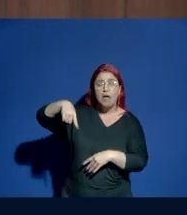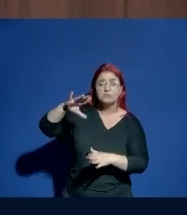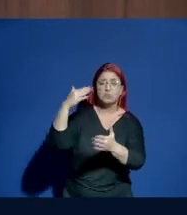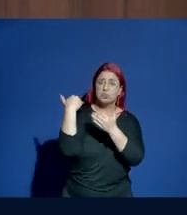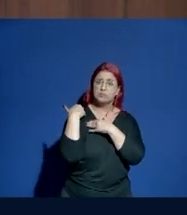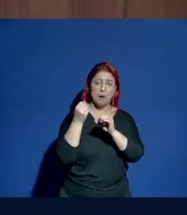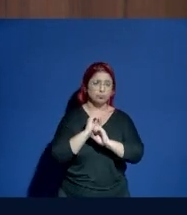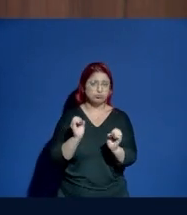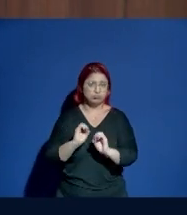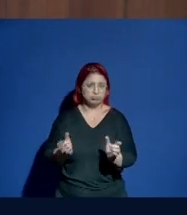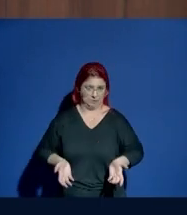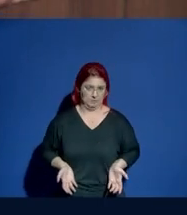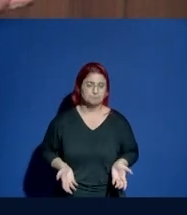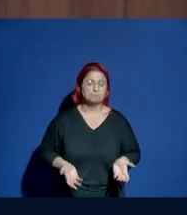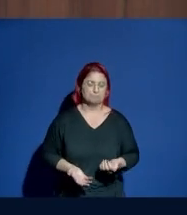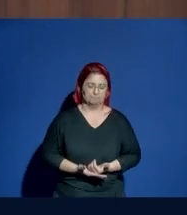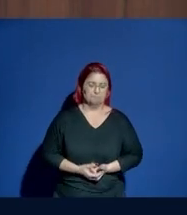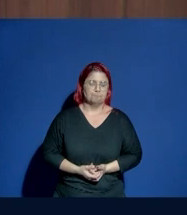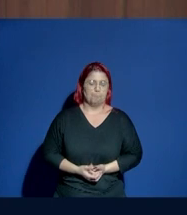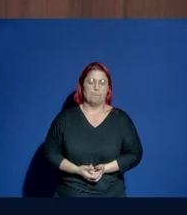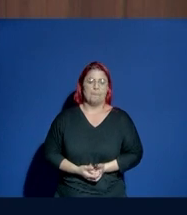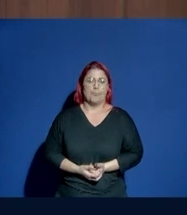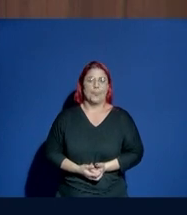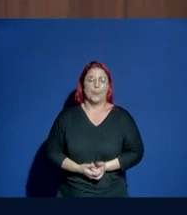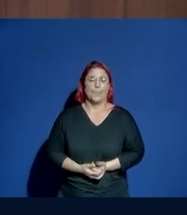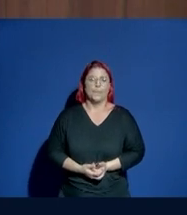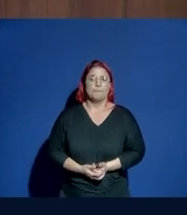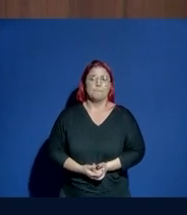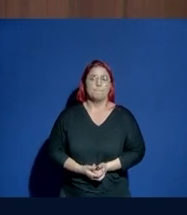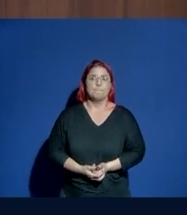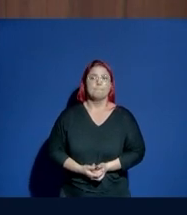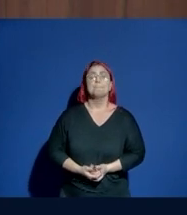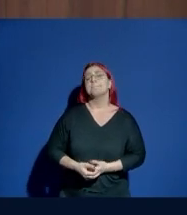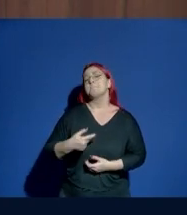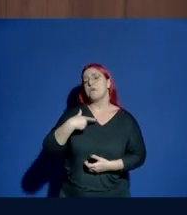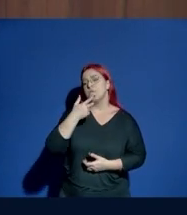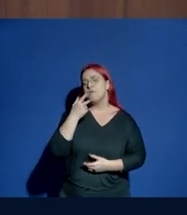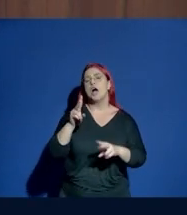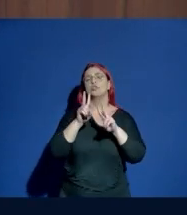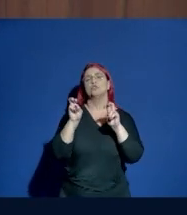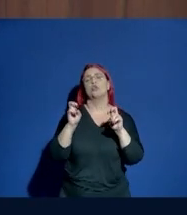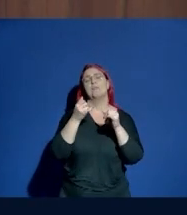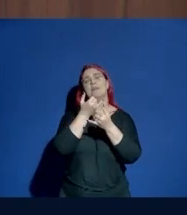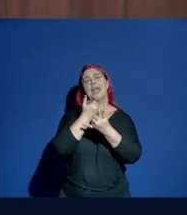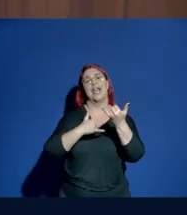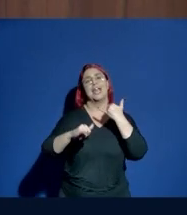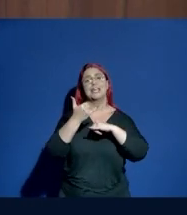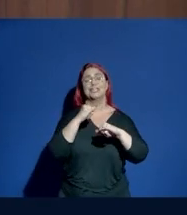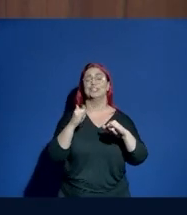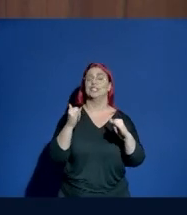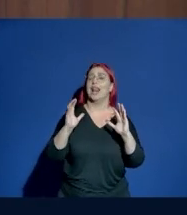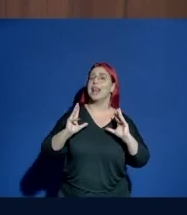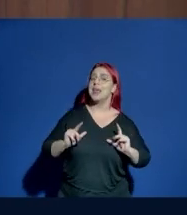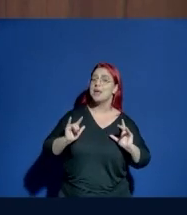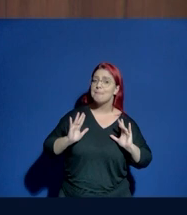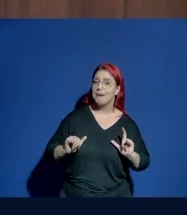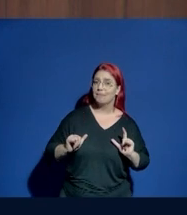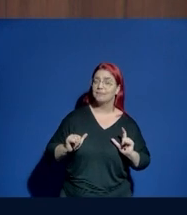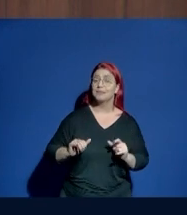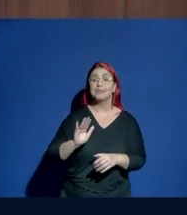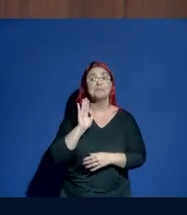falam muito não é da nossas energia limpa falam muito nesse sentido